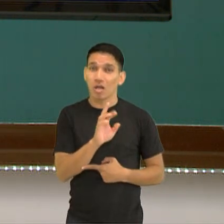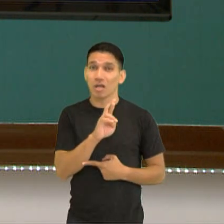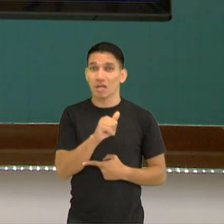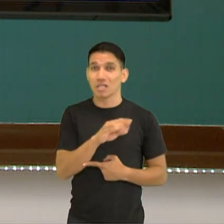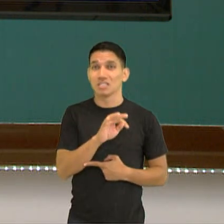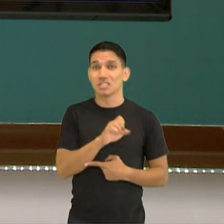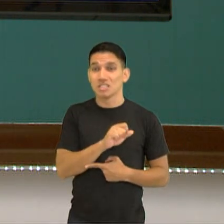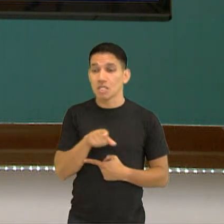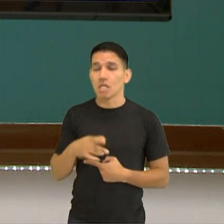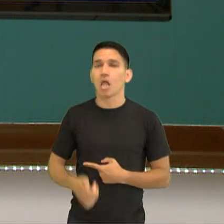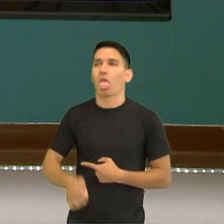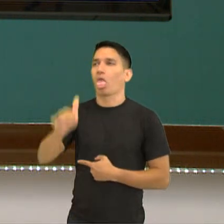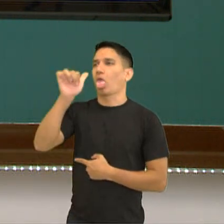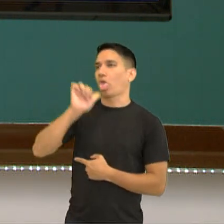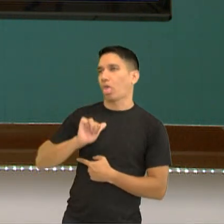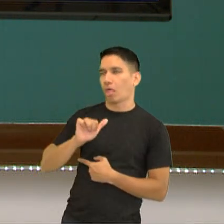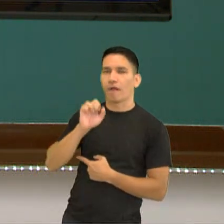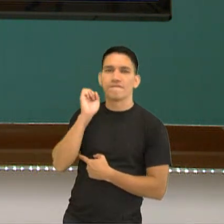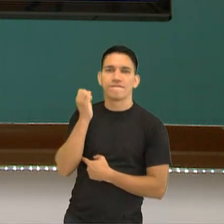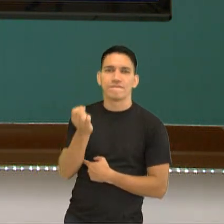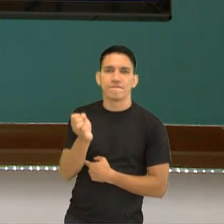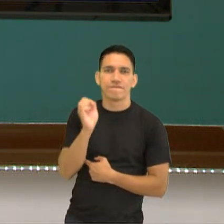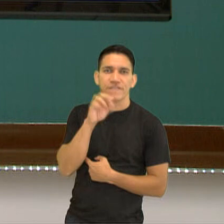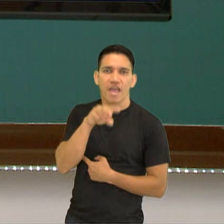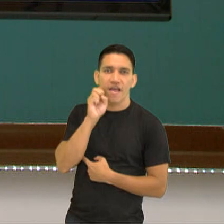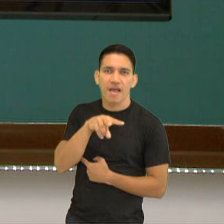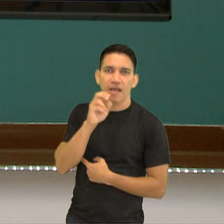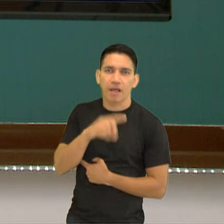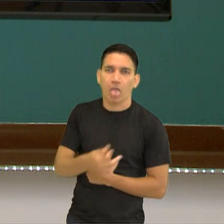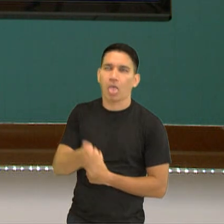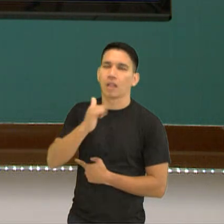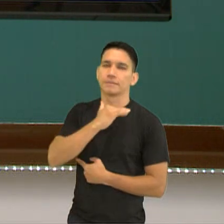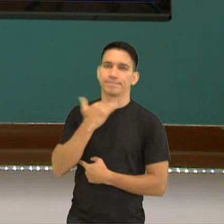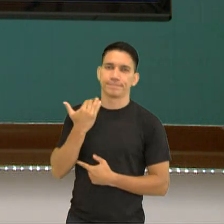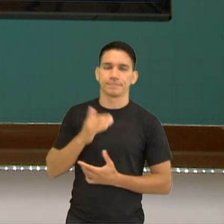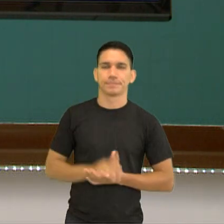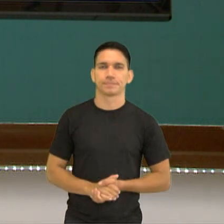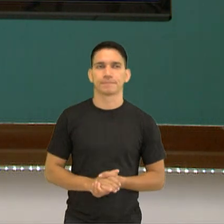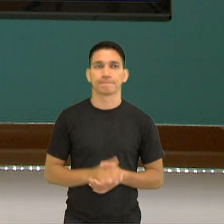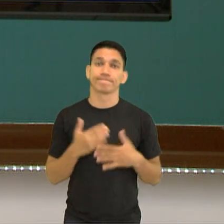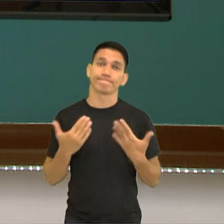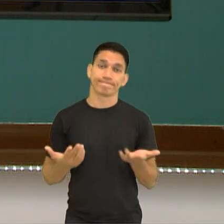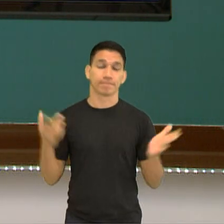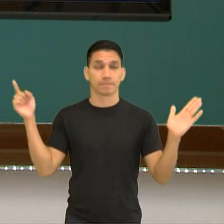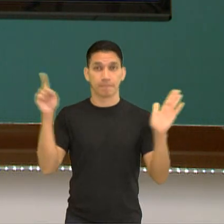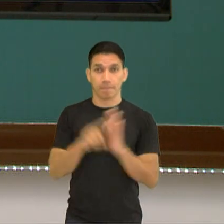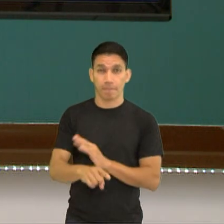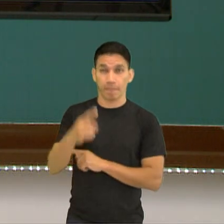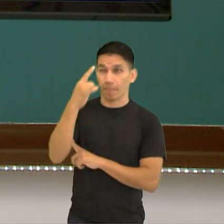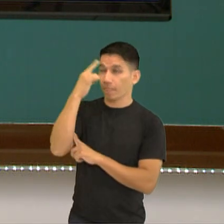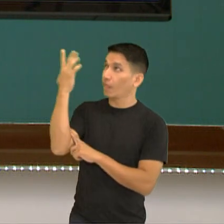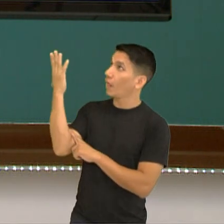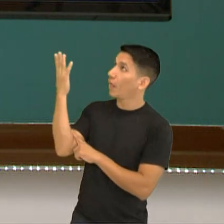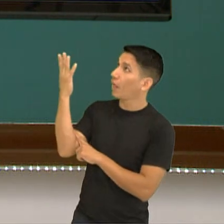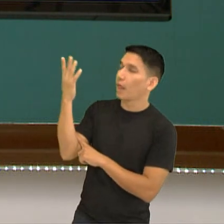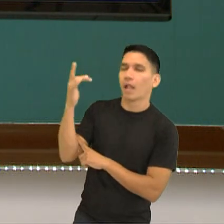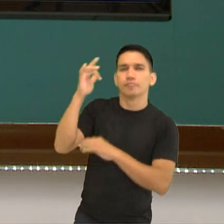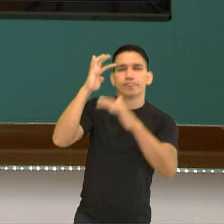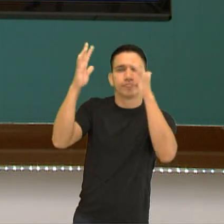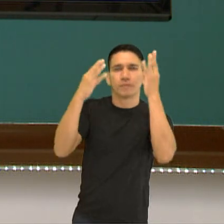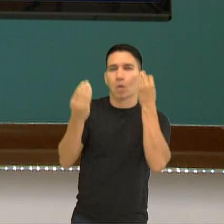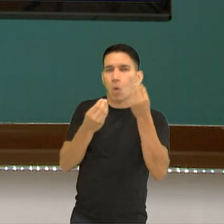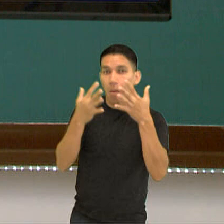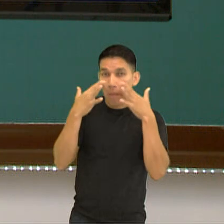chamado cicuta e acaba morrendo, tá? Bom, vamos pensar então neste quiz aqui para ver se